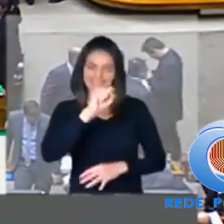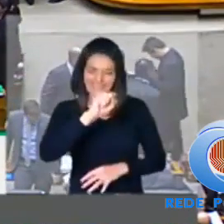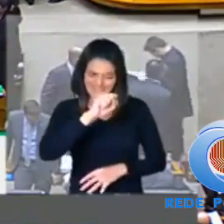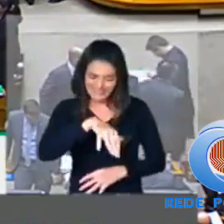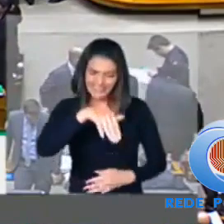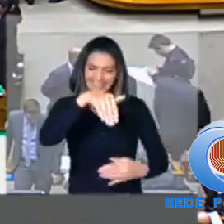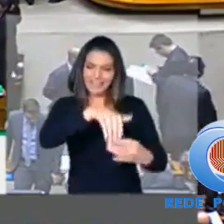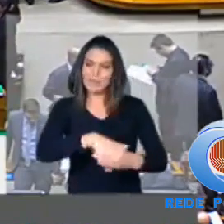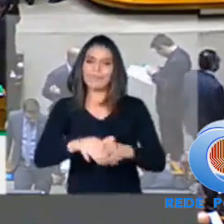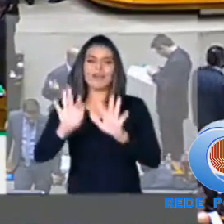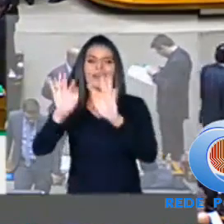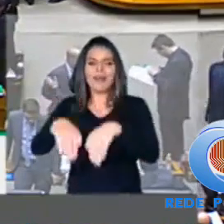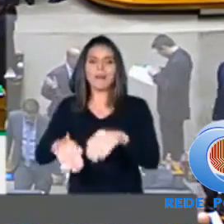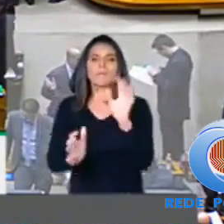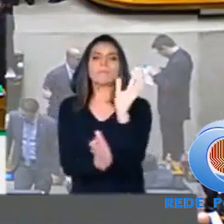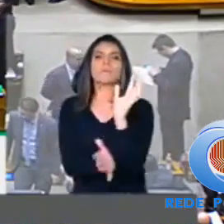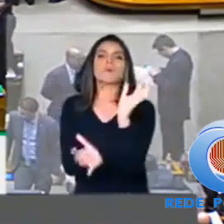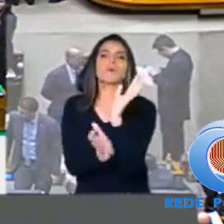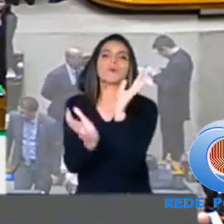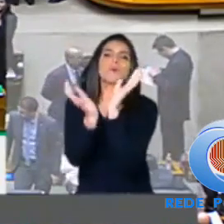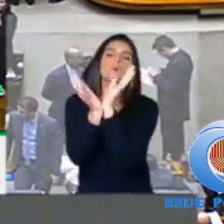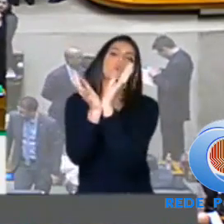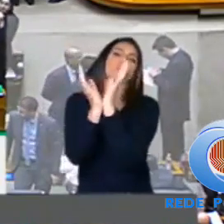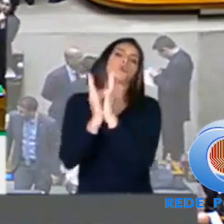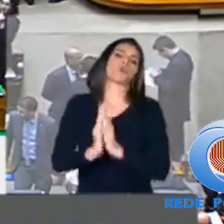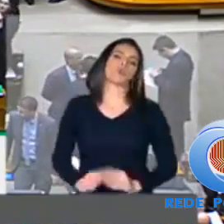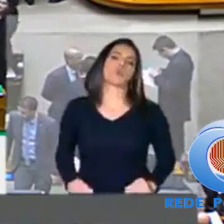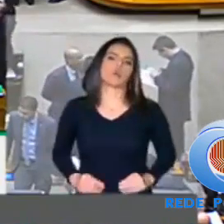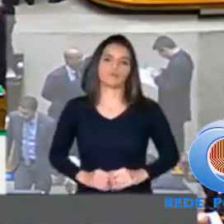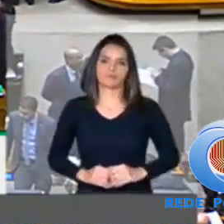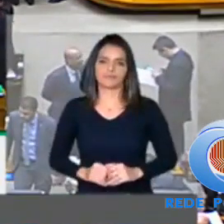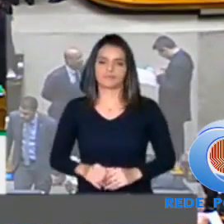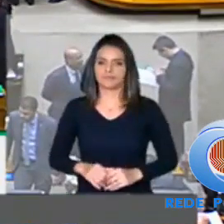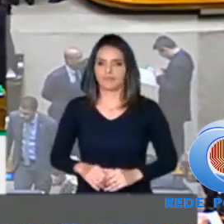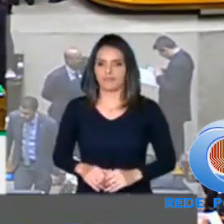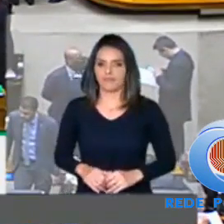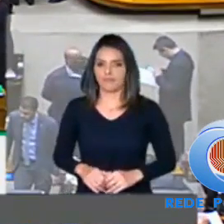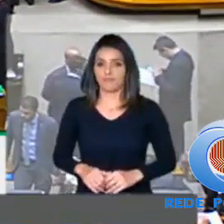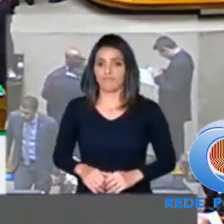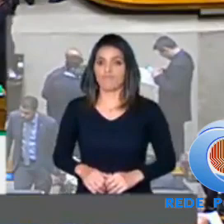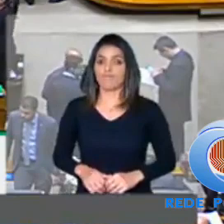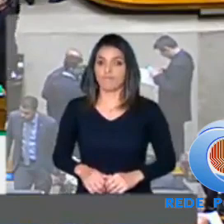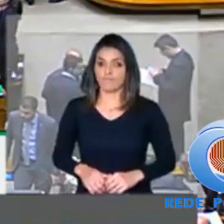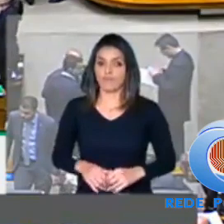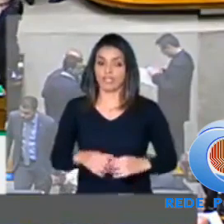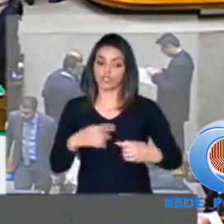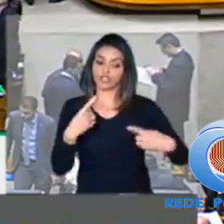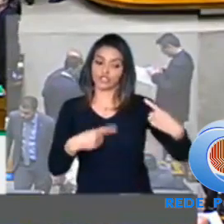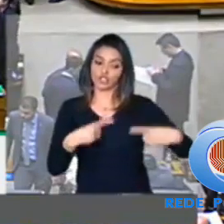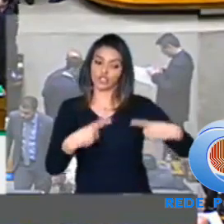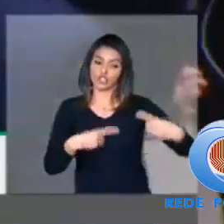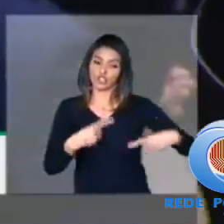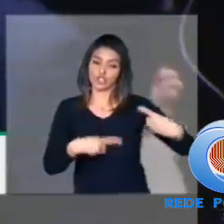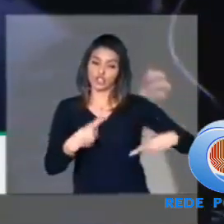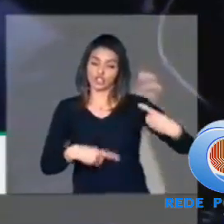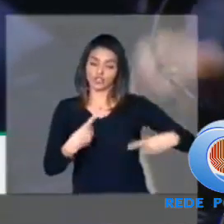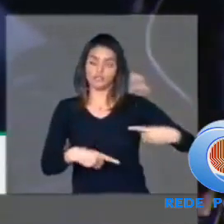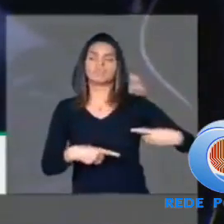regimental. PSB. PSB, presidente, nós temos dito que essa é uma discussão muito